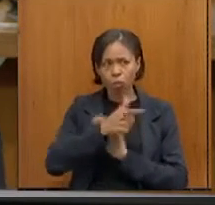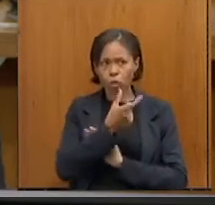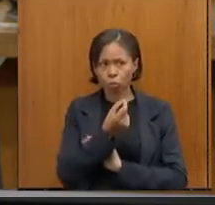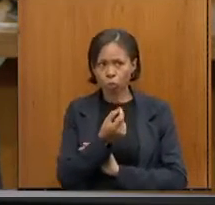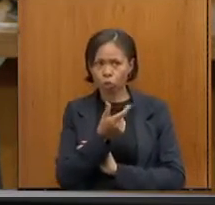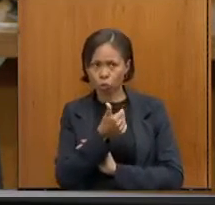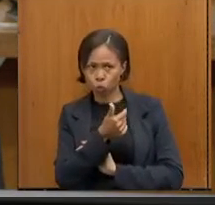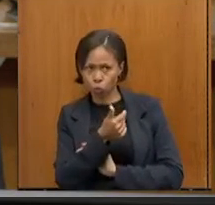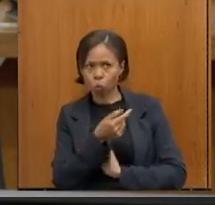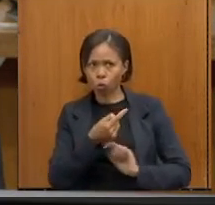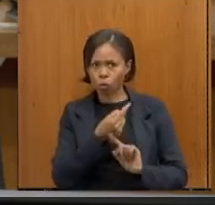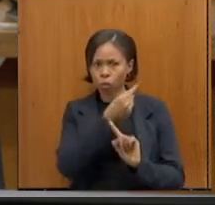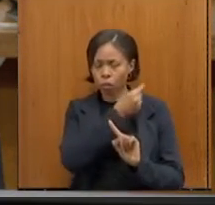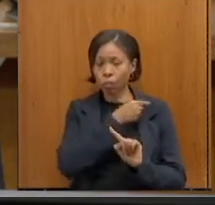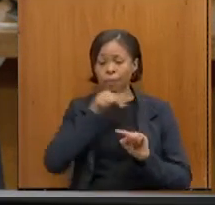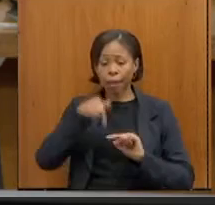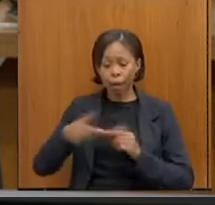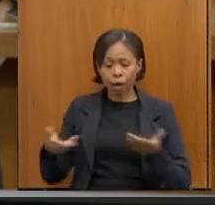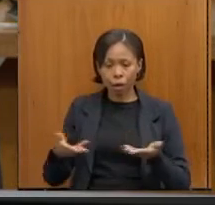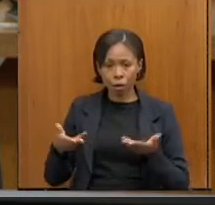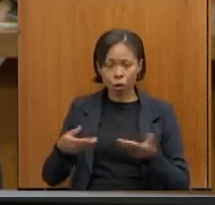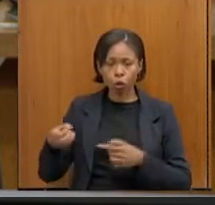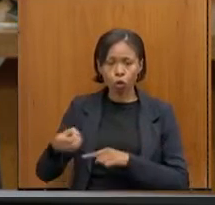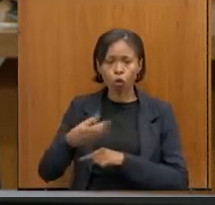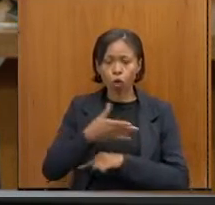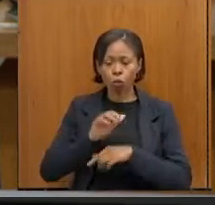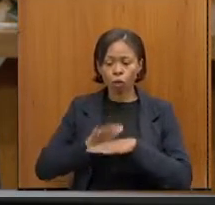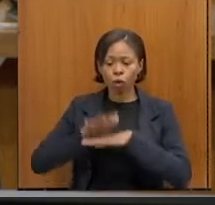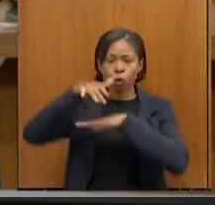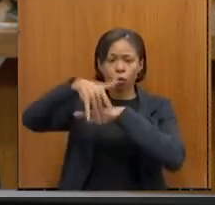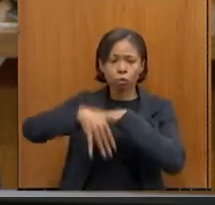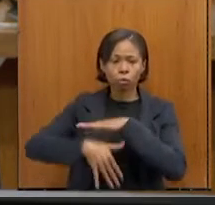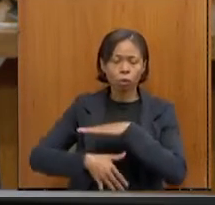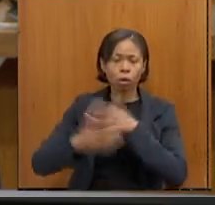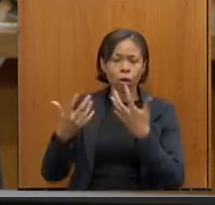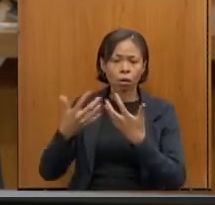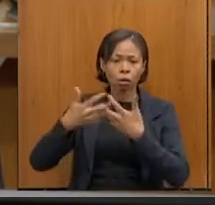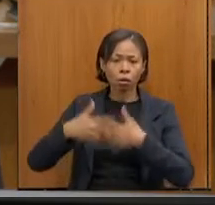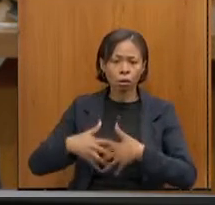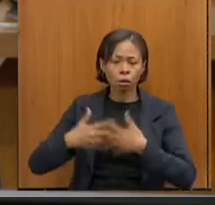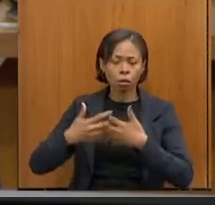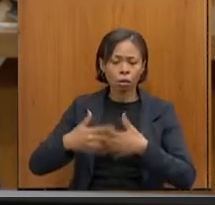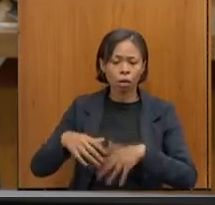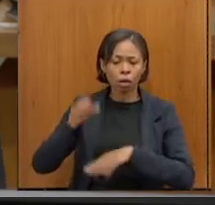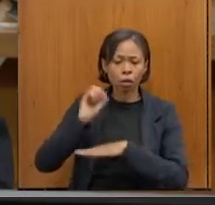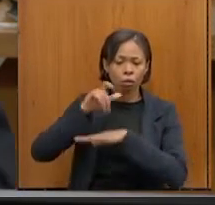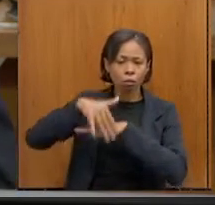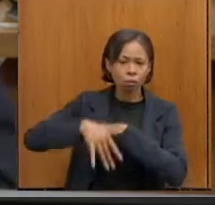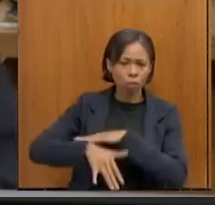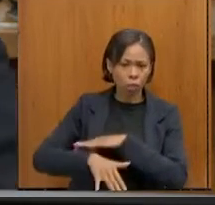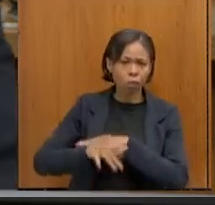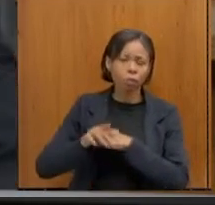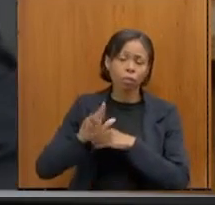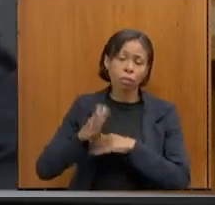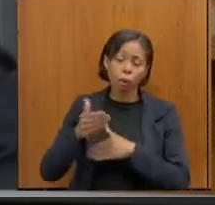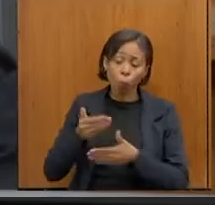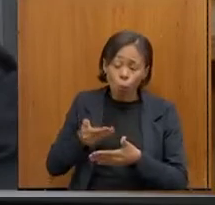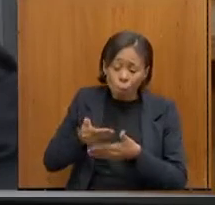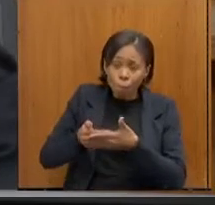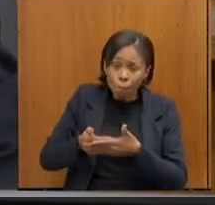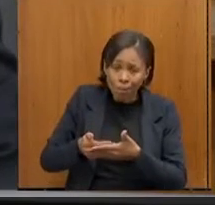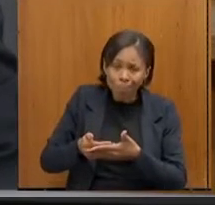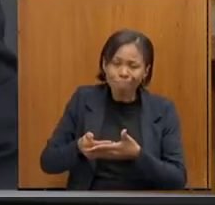temos agora novas usinas que são em importação nova ponte está Carvalho convencimento o próximo